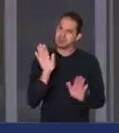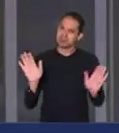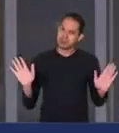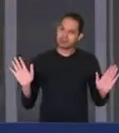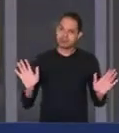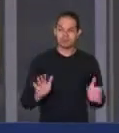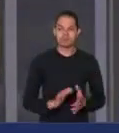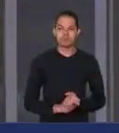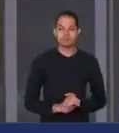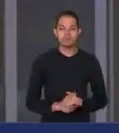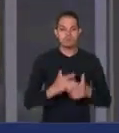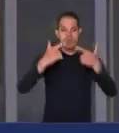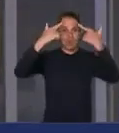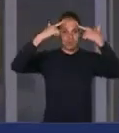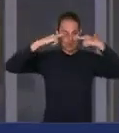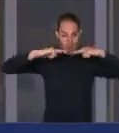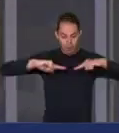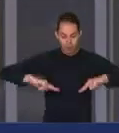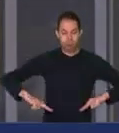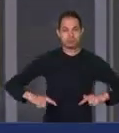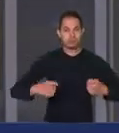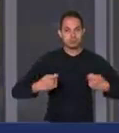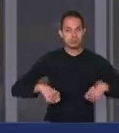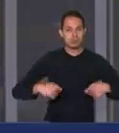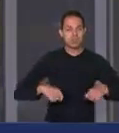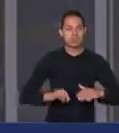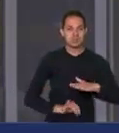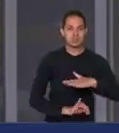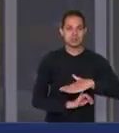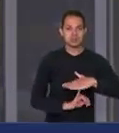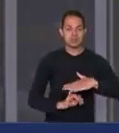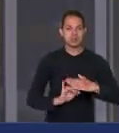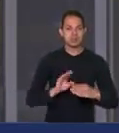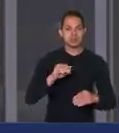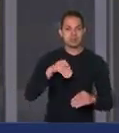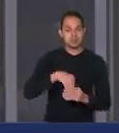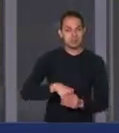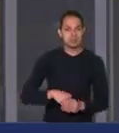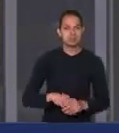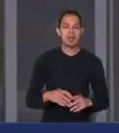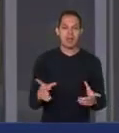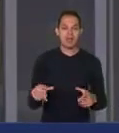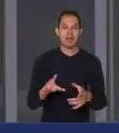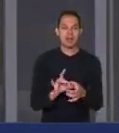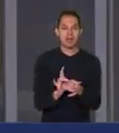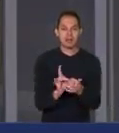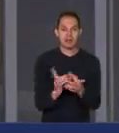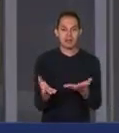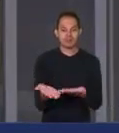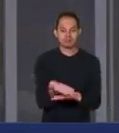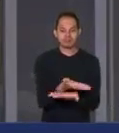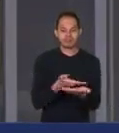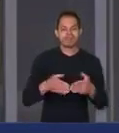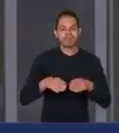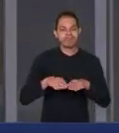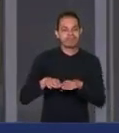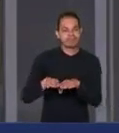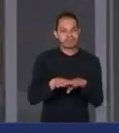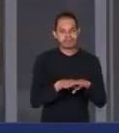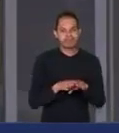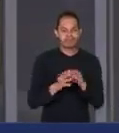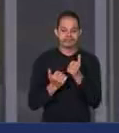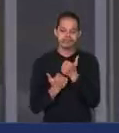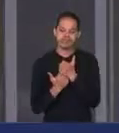certa neutralidade nas instituições. É isso que faz com que a democracia ela se mantenha, ela seja